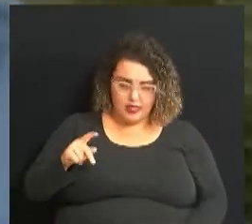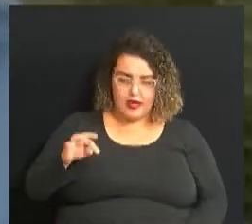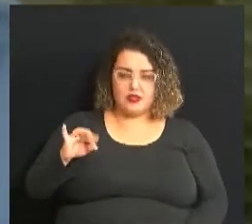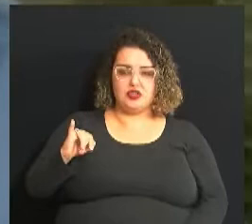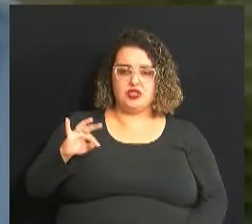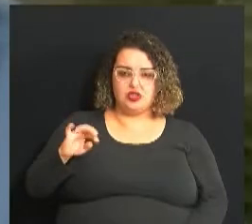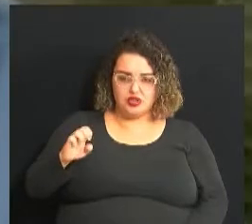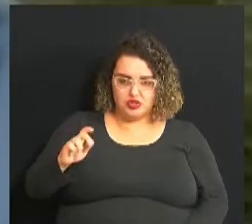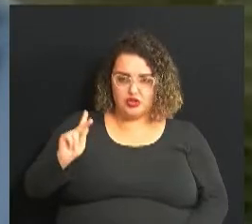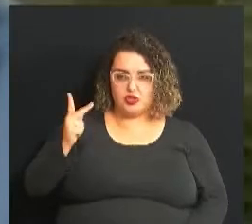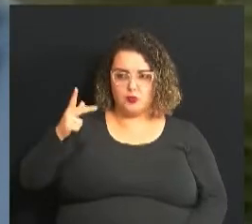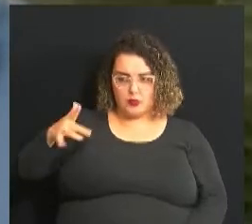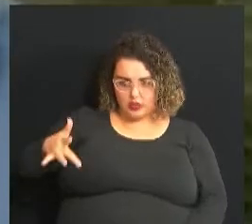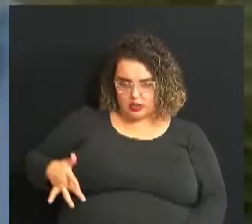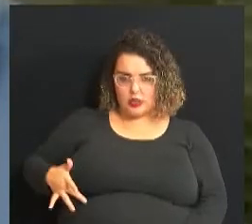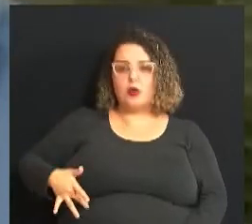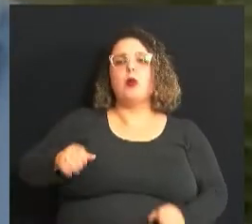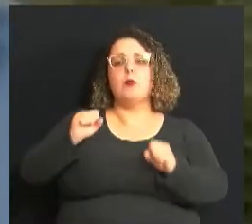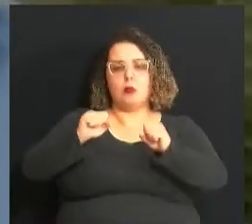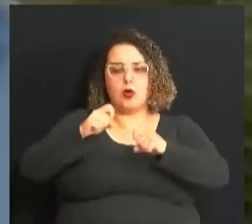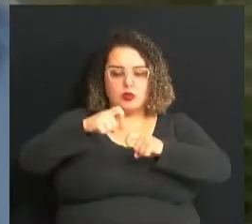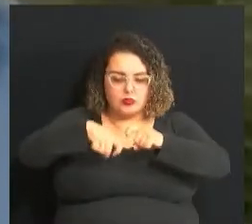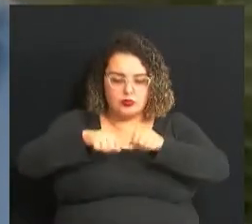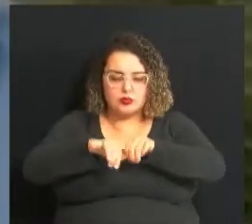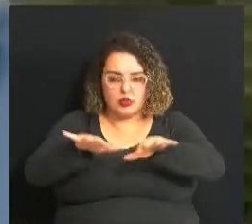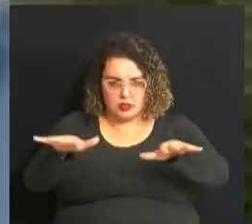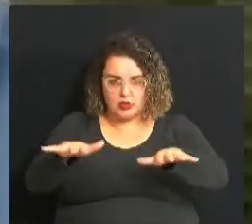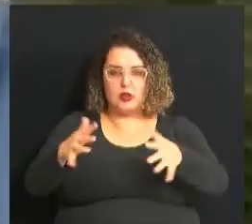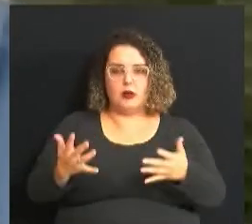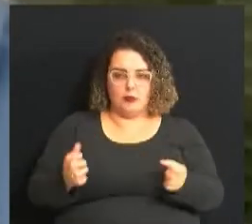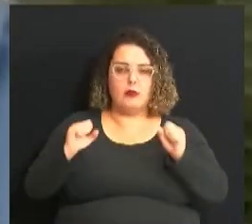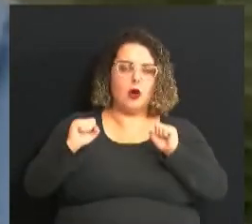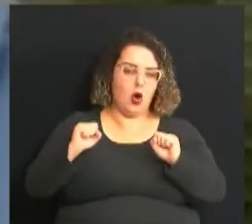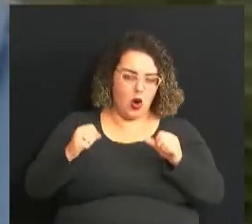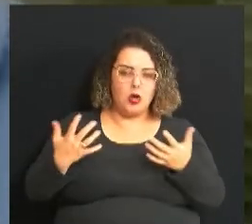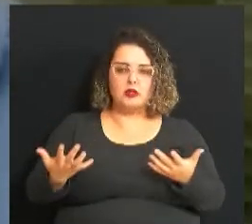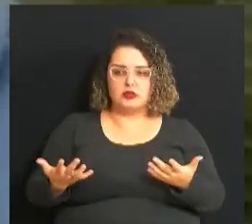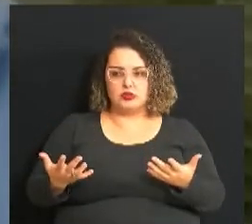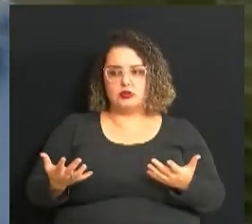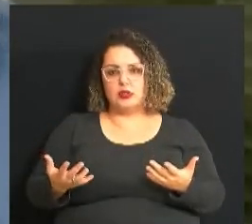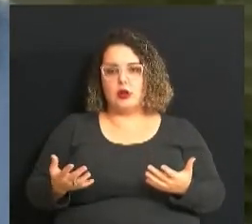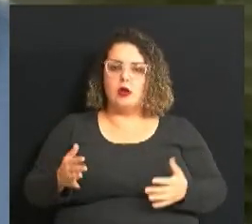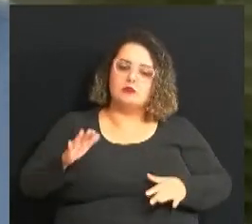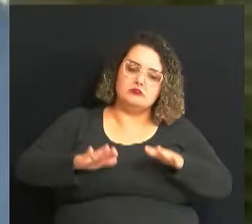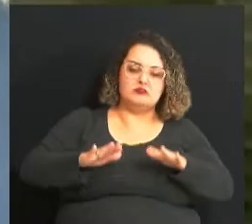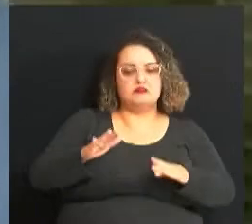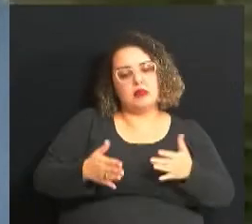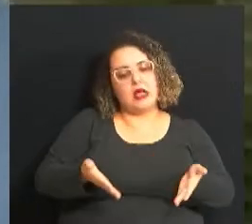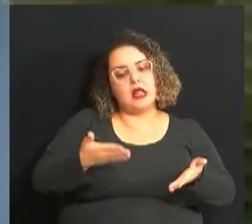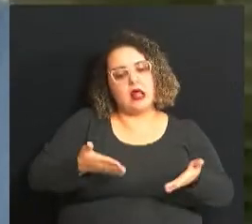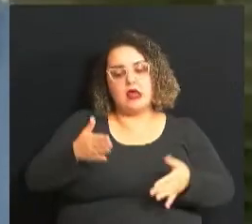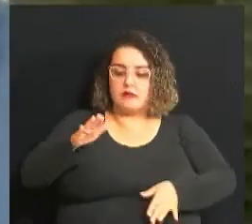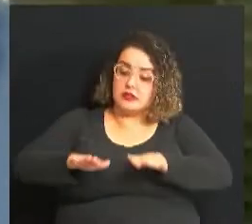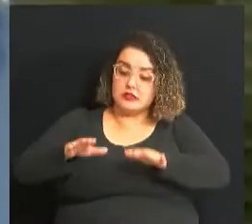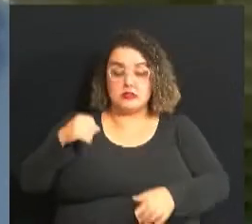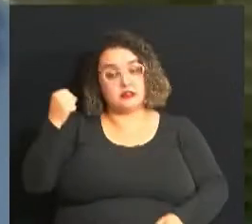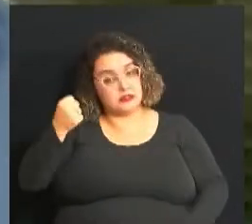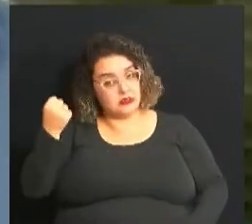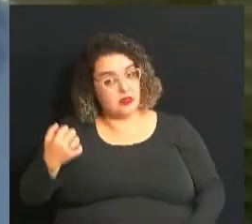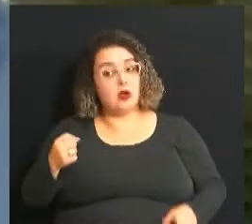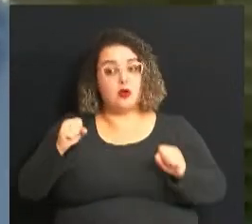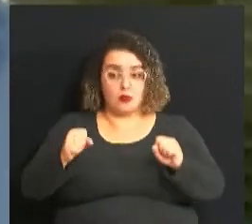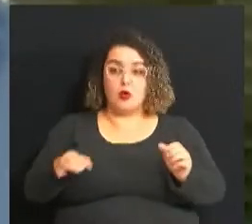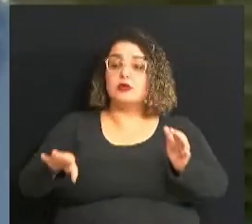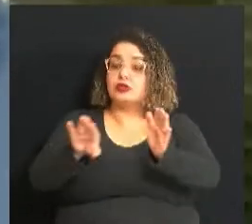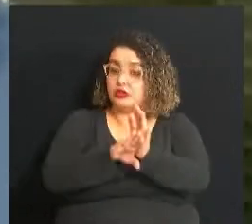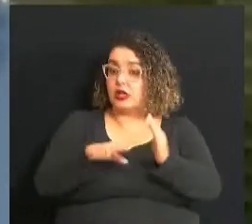transmissível sexualmente. Então, são as hepatites, algumas menos graves, outras mais graves, que podem acometer.